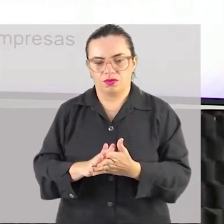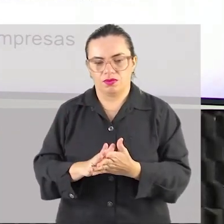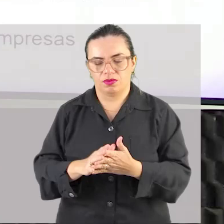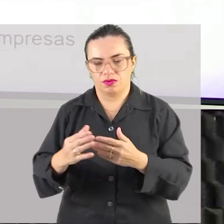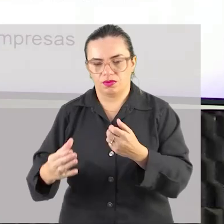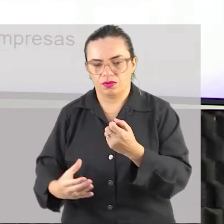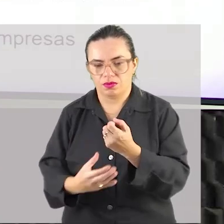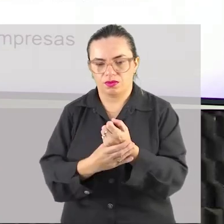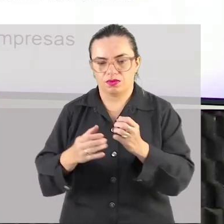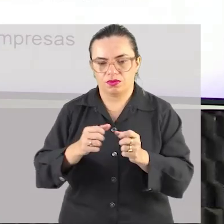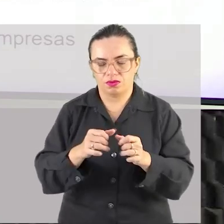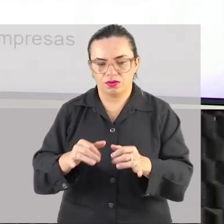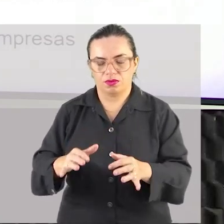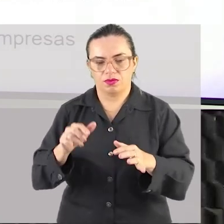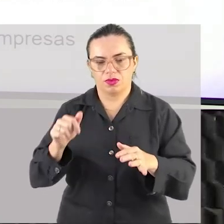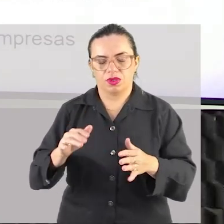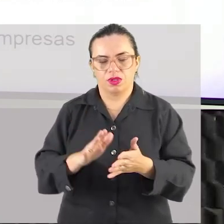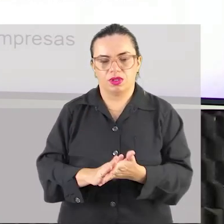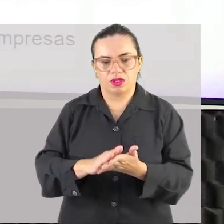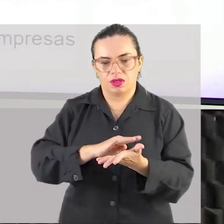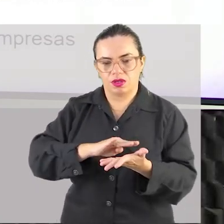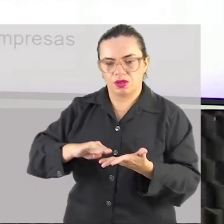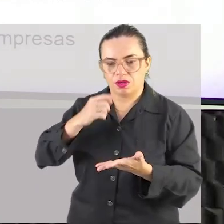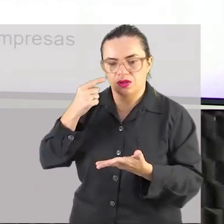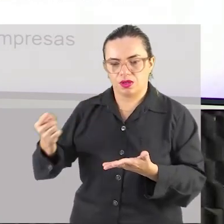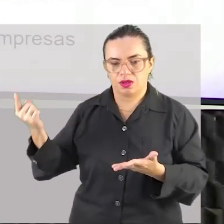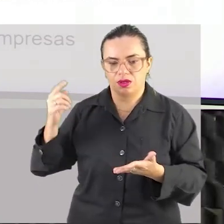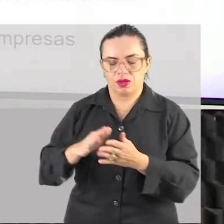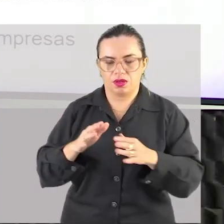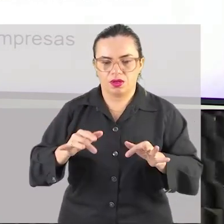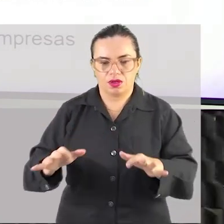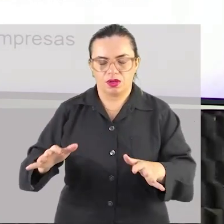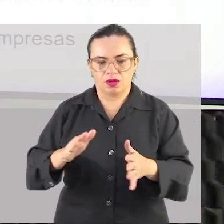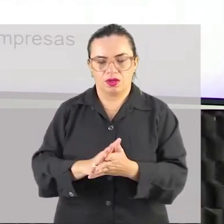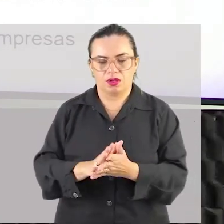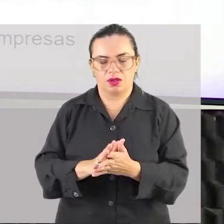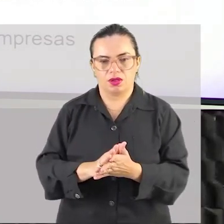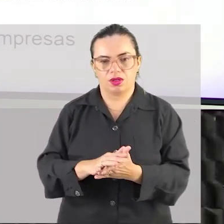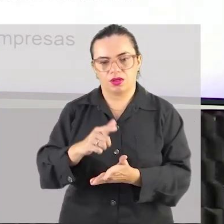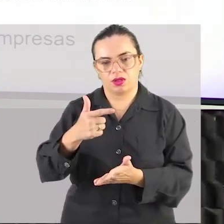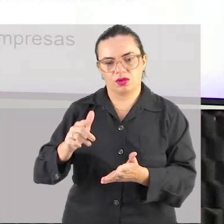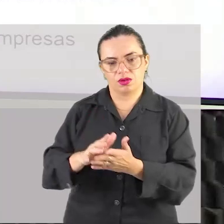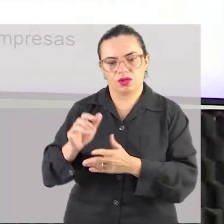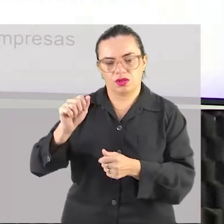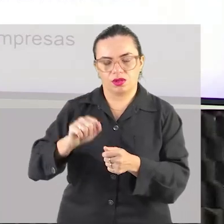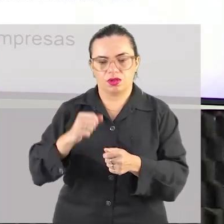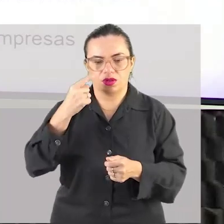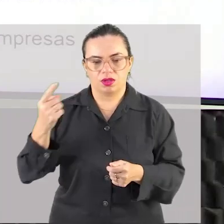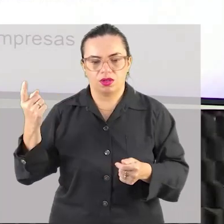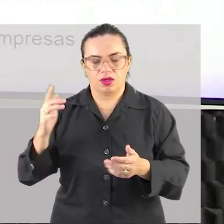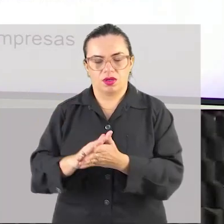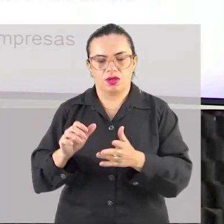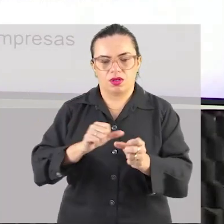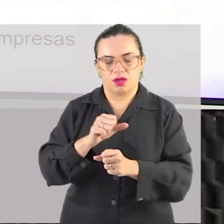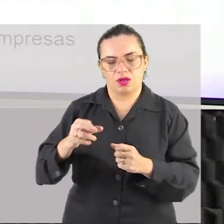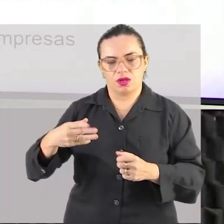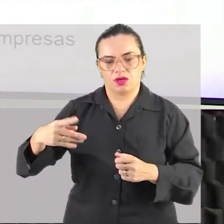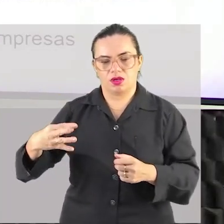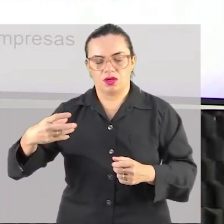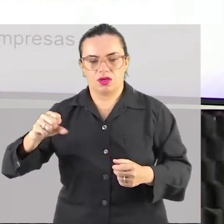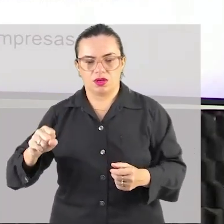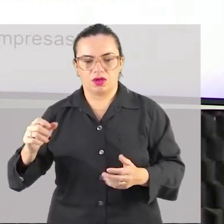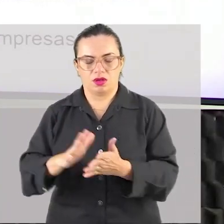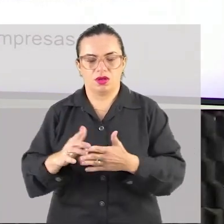desapropriação dos espaços improdutivos, significa dizer que nós vamos tornar produtivo os espaços que não estão sendo